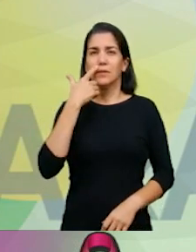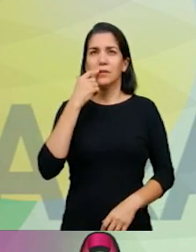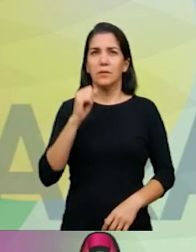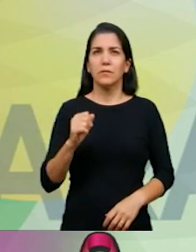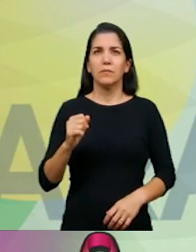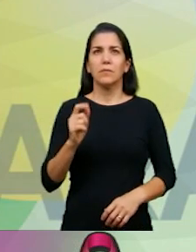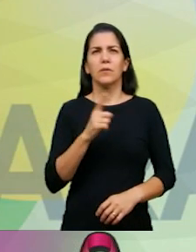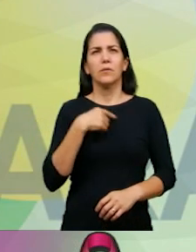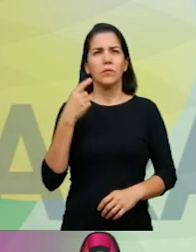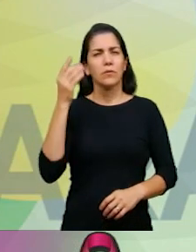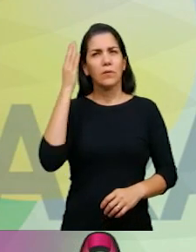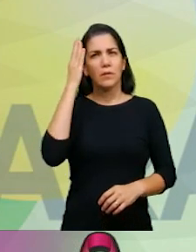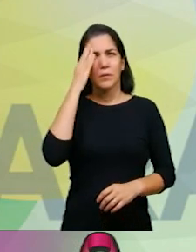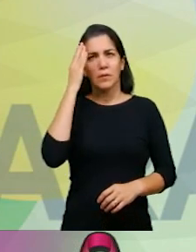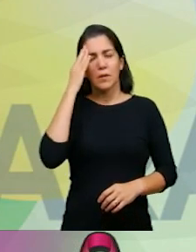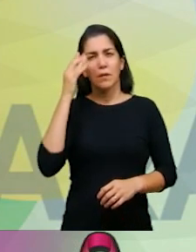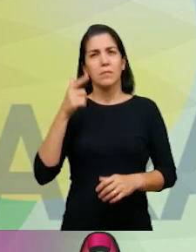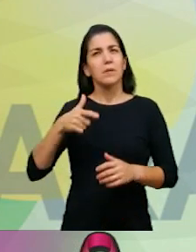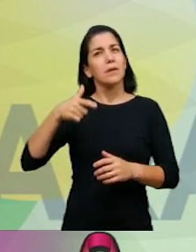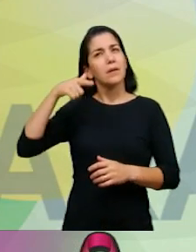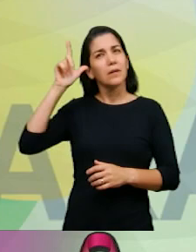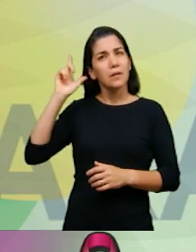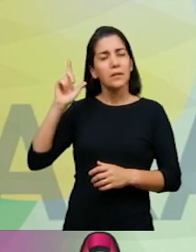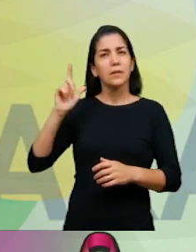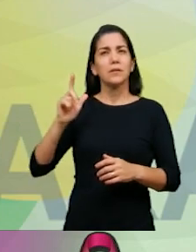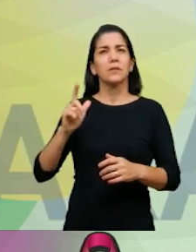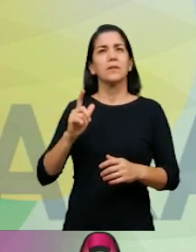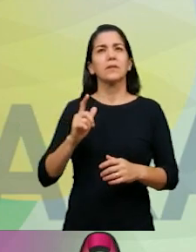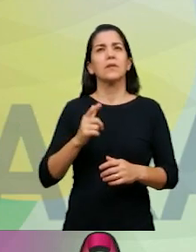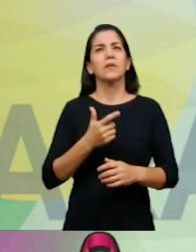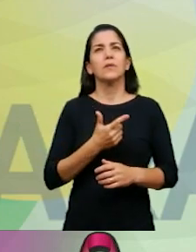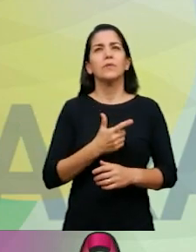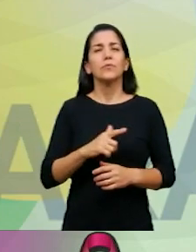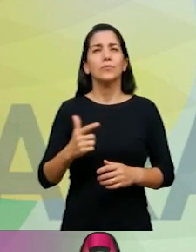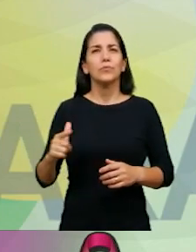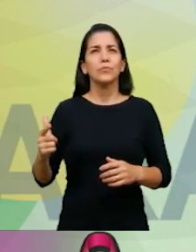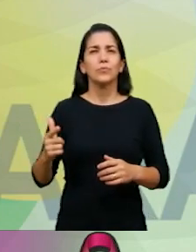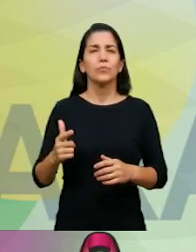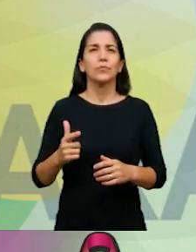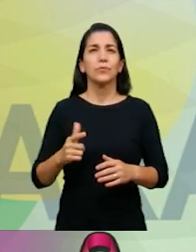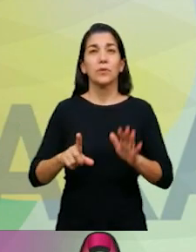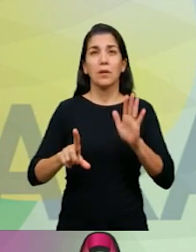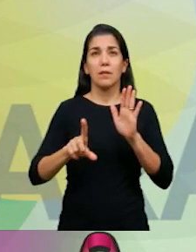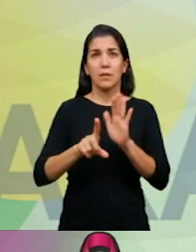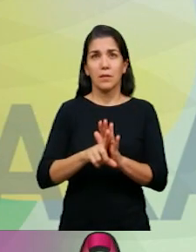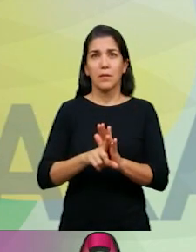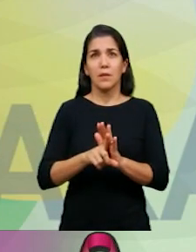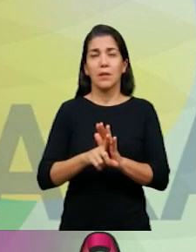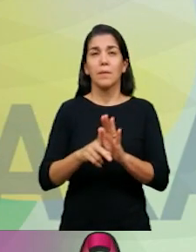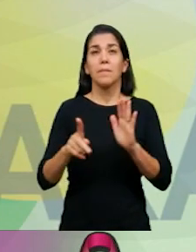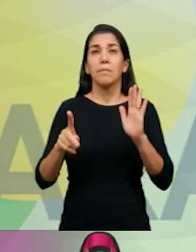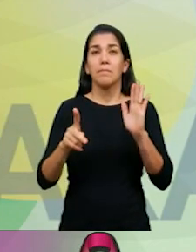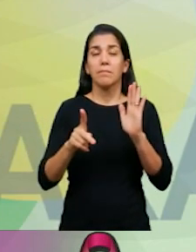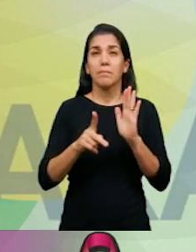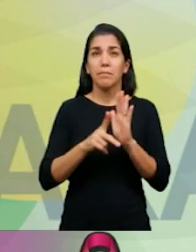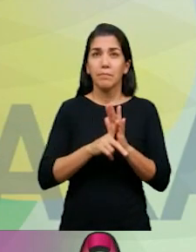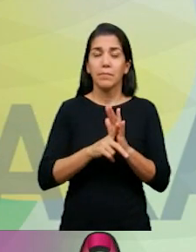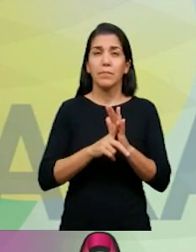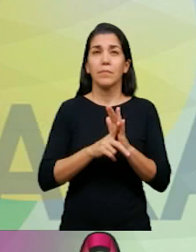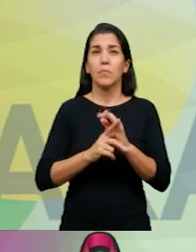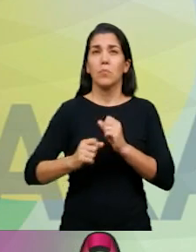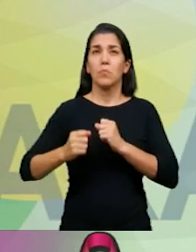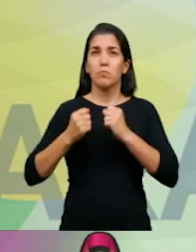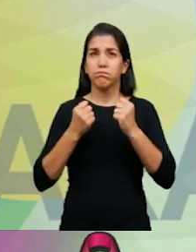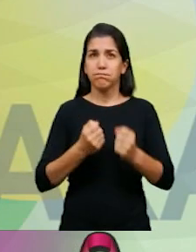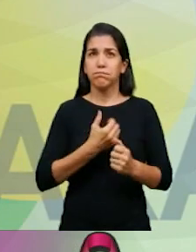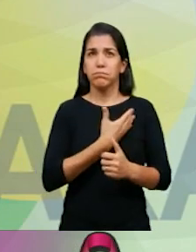muito pouquíssimo tempo não era vista como um movimento legítimo pelo poder público, e ocupar a parte de dentro